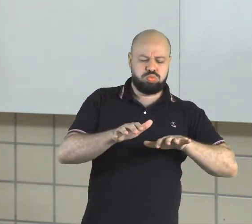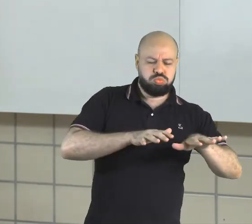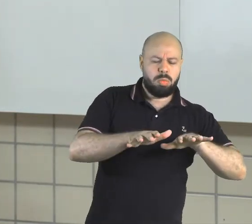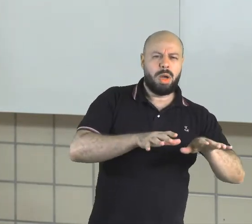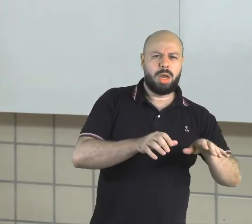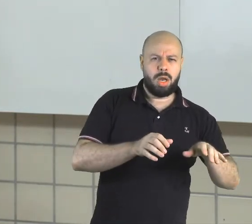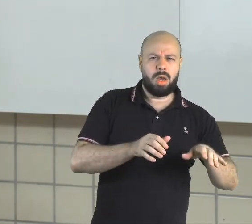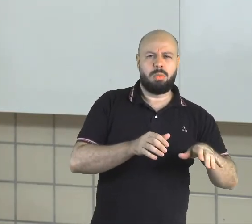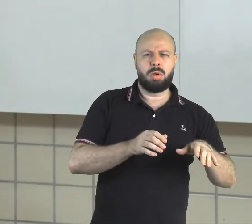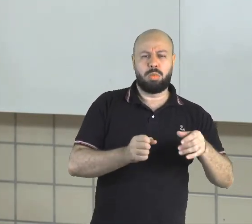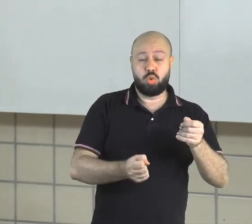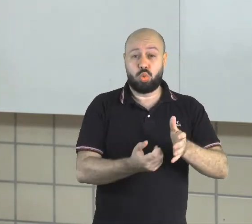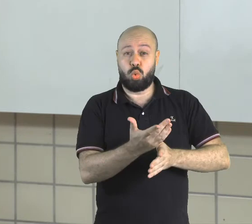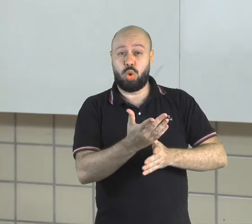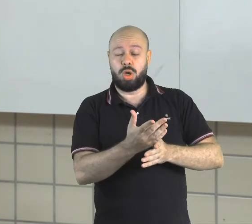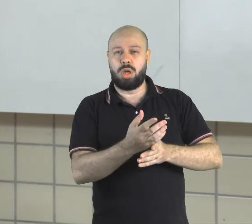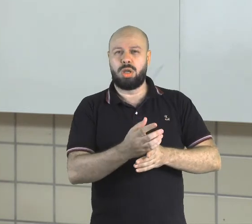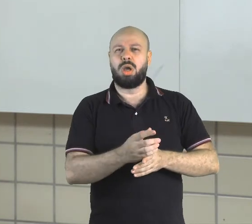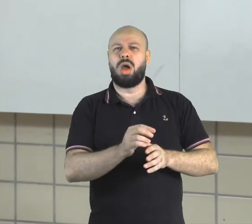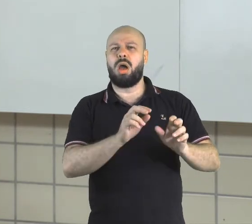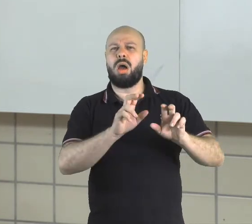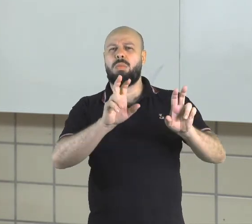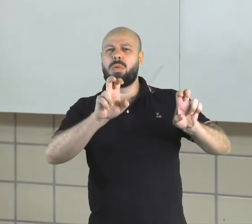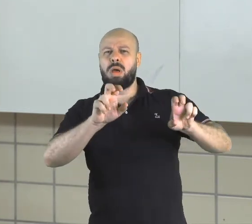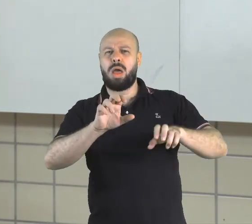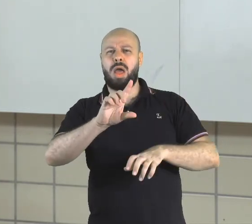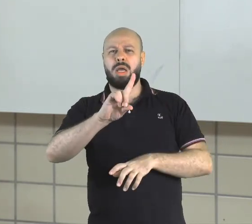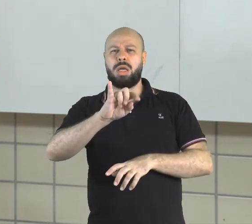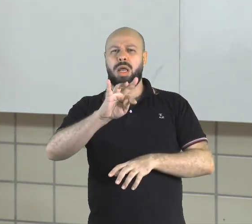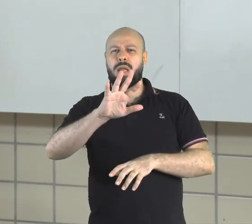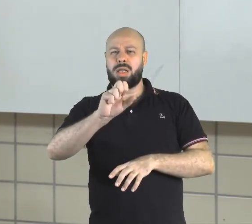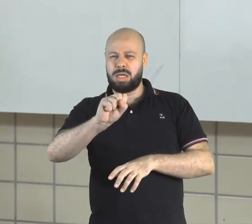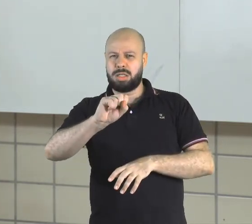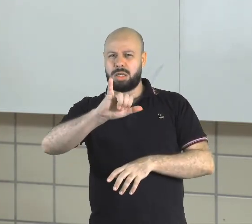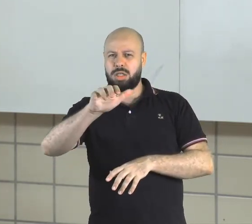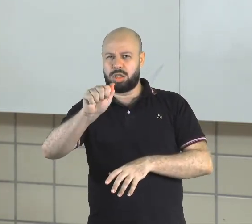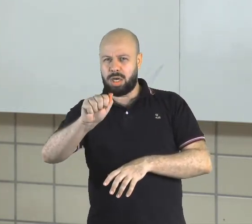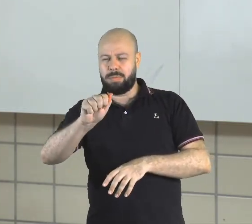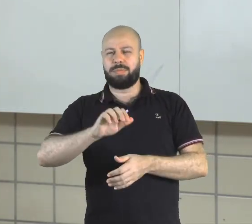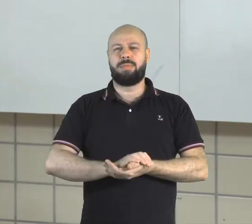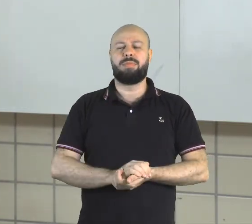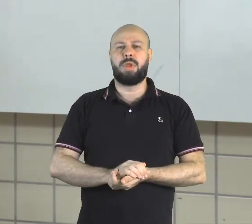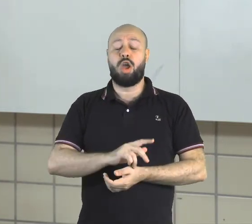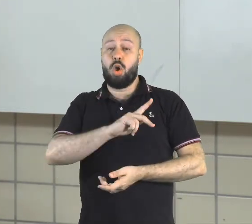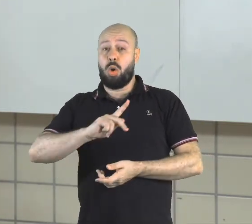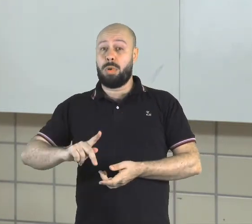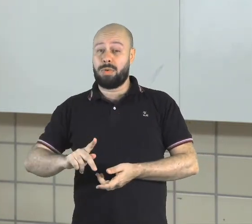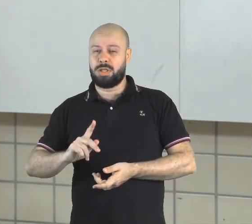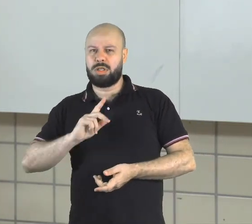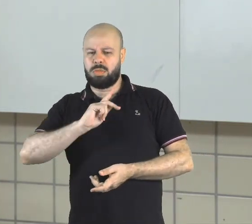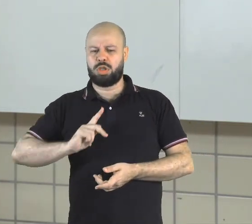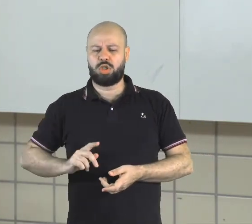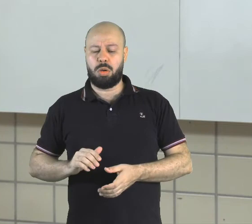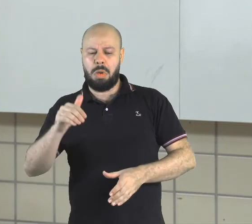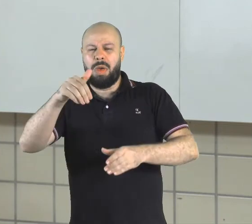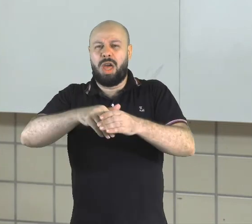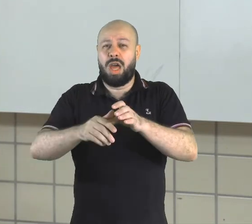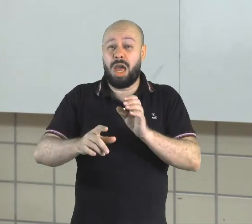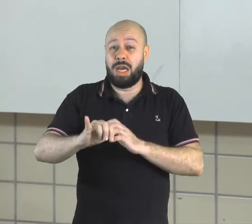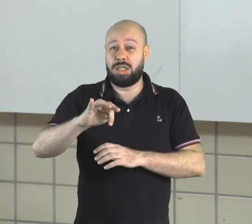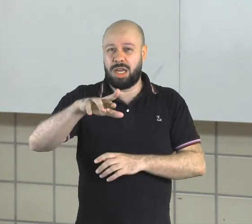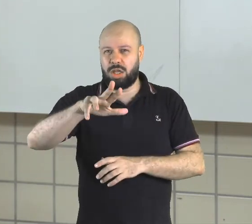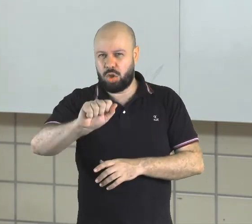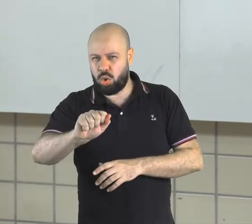exemplo, a campanha Diretas Já. O presidente eleito indiretamente, não foi por eleições diretas, o presidente